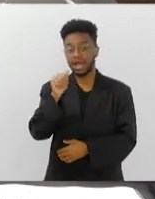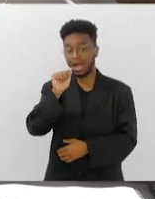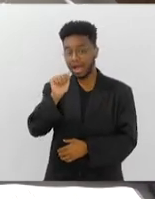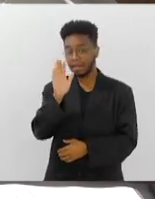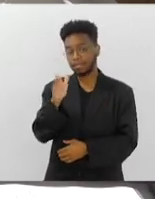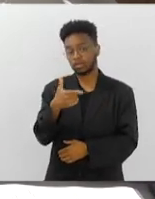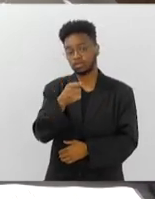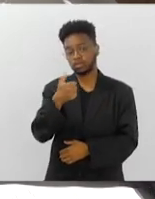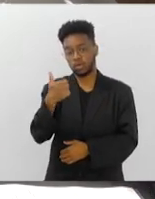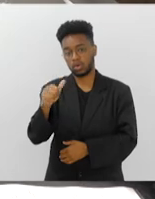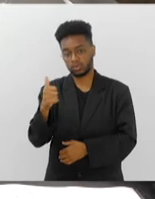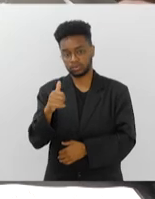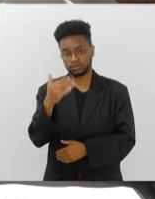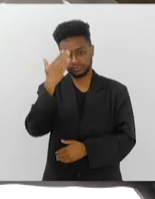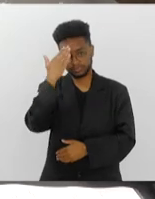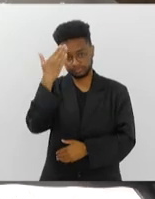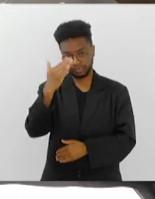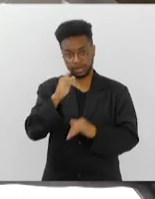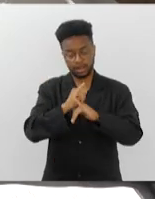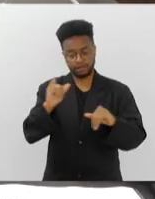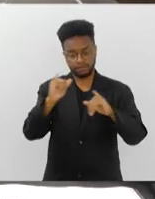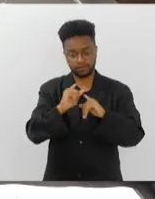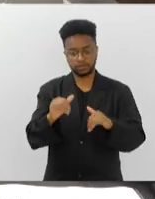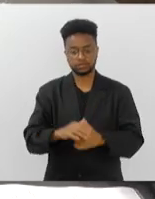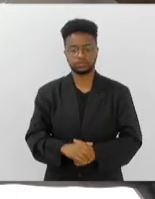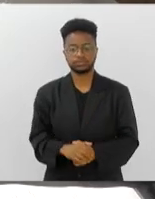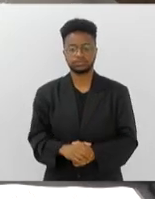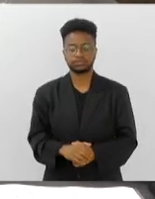2011. Tá bom, tá certo. Obrigado pelo alerta.